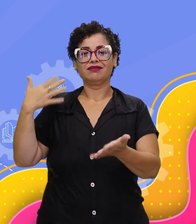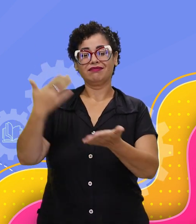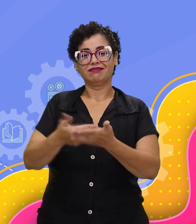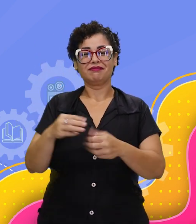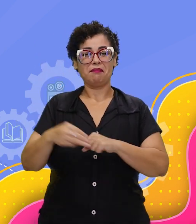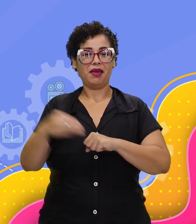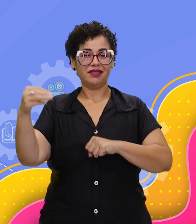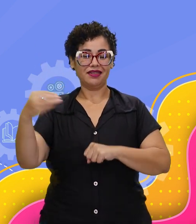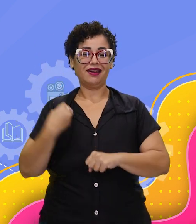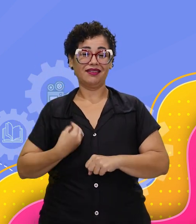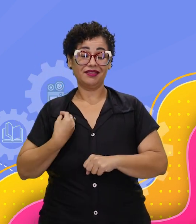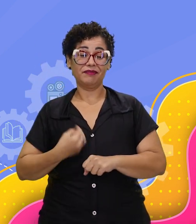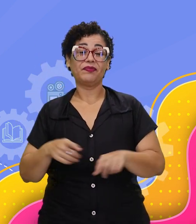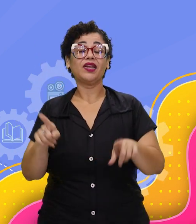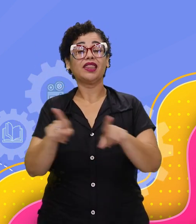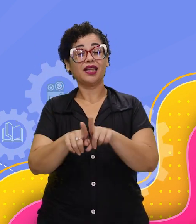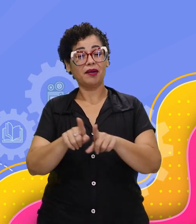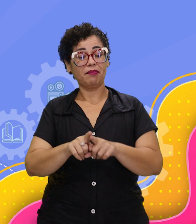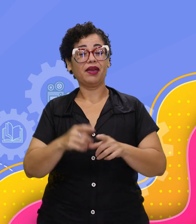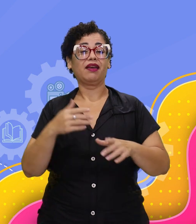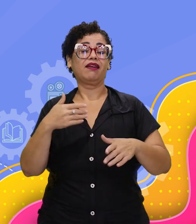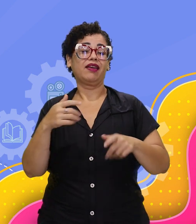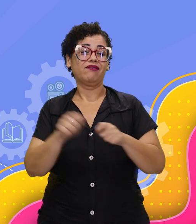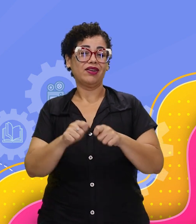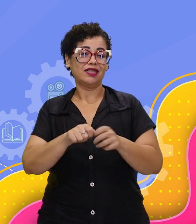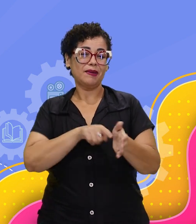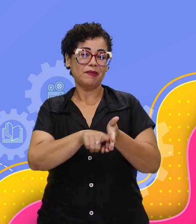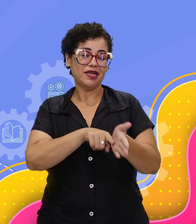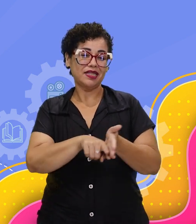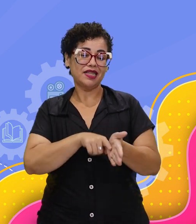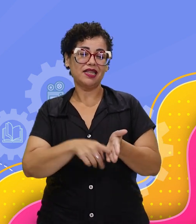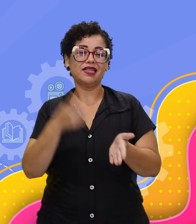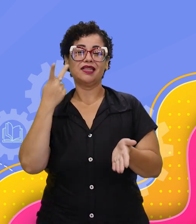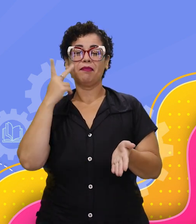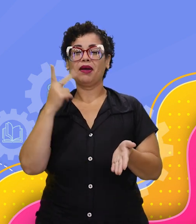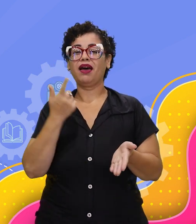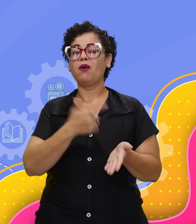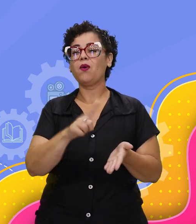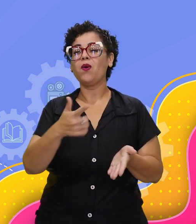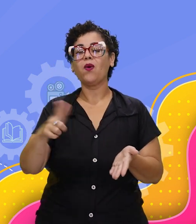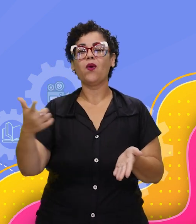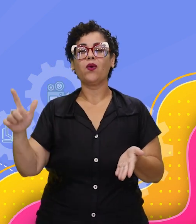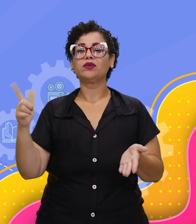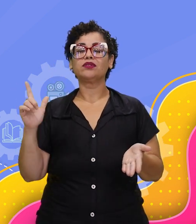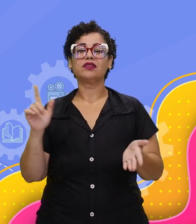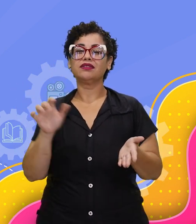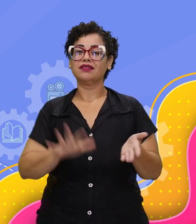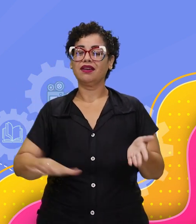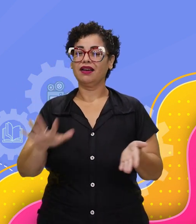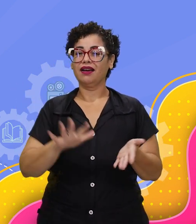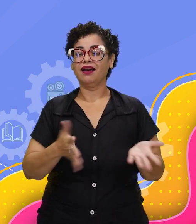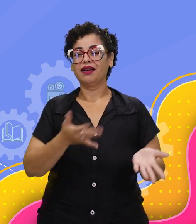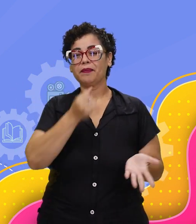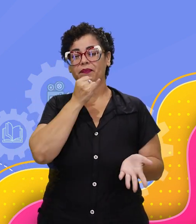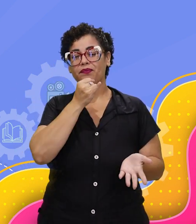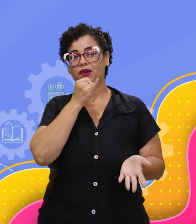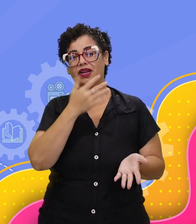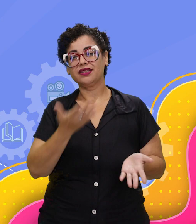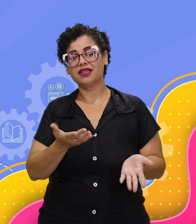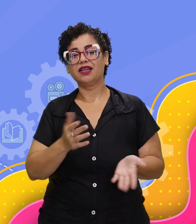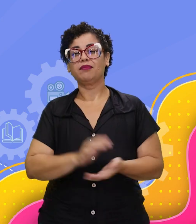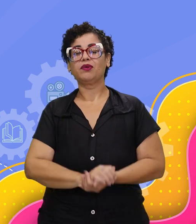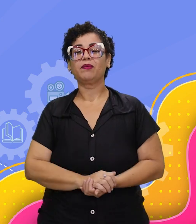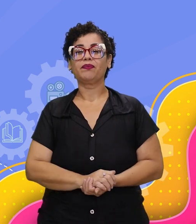mestrado, e pode-se também desenvolver pesquisas para outras áreas, como, por exemplo,